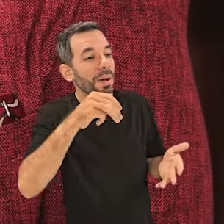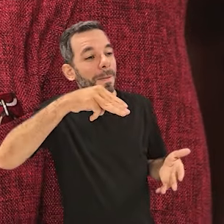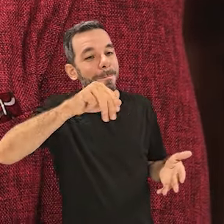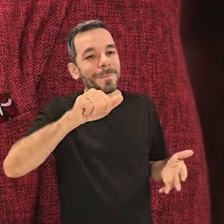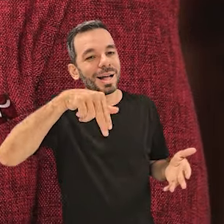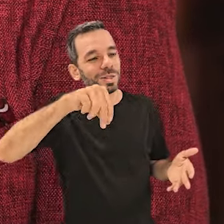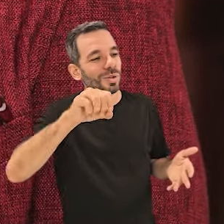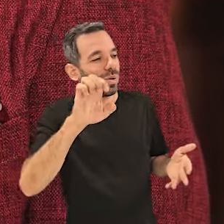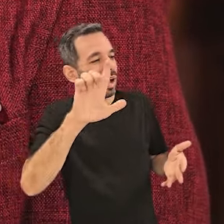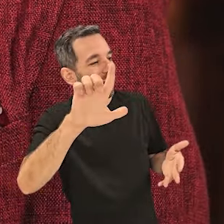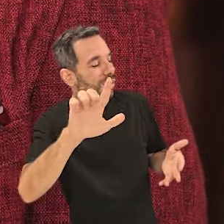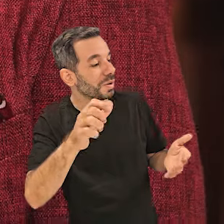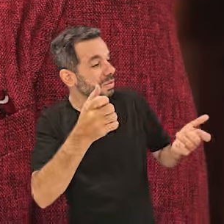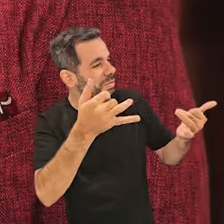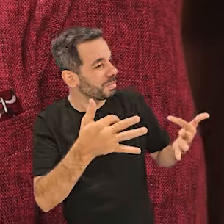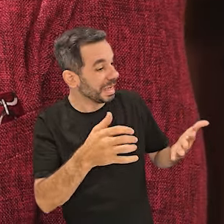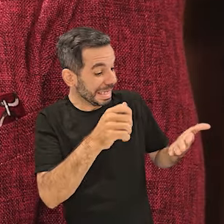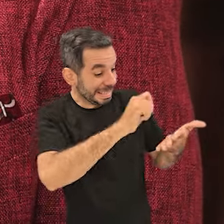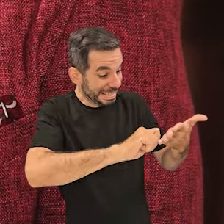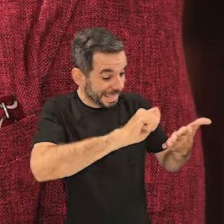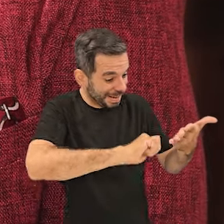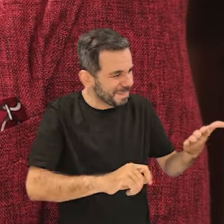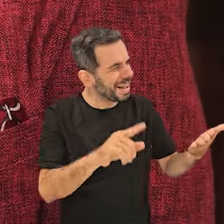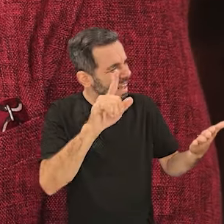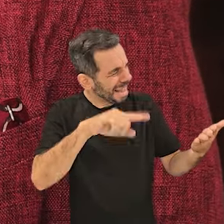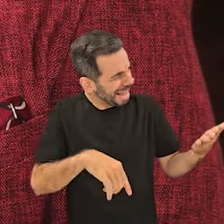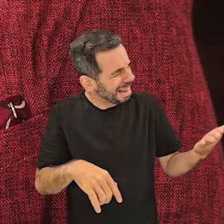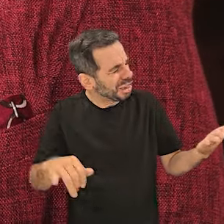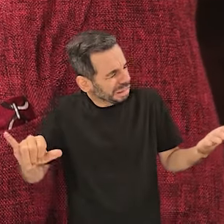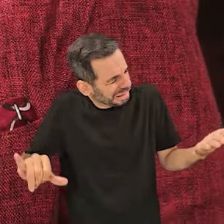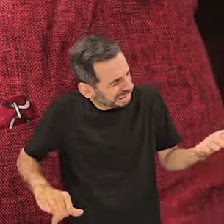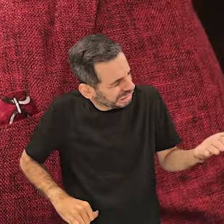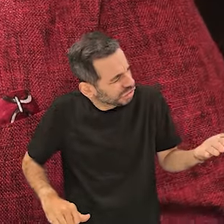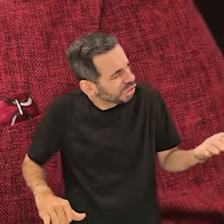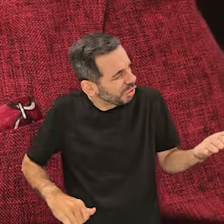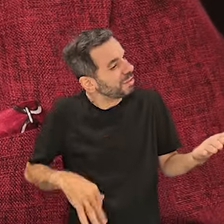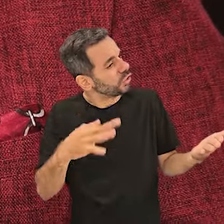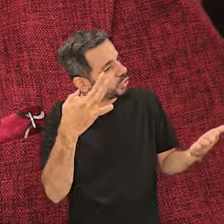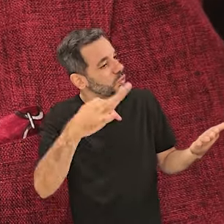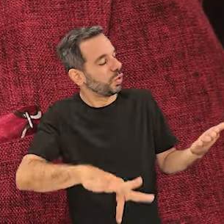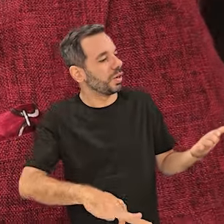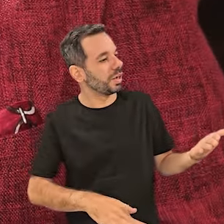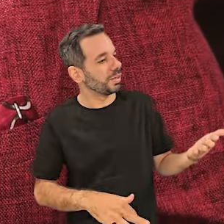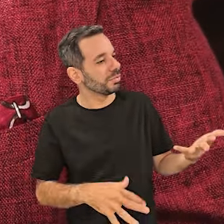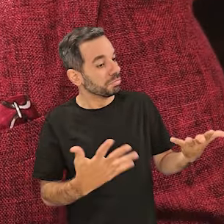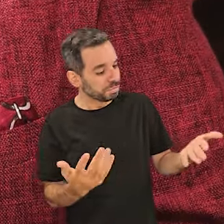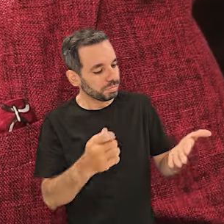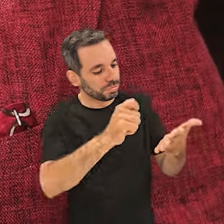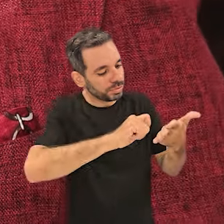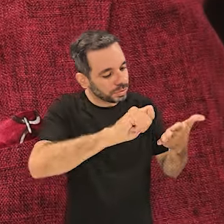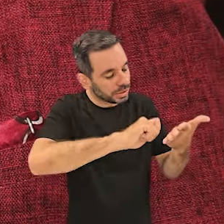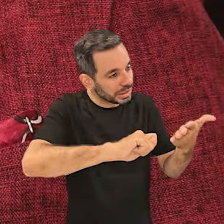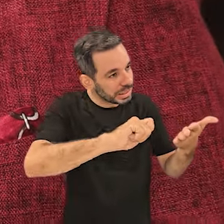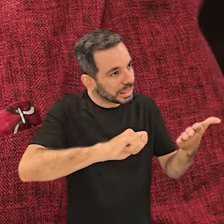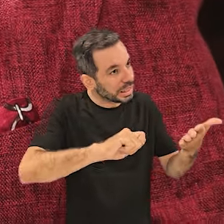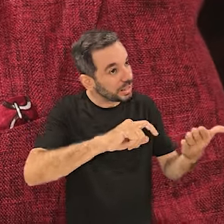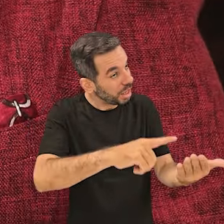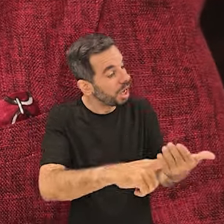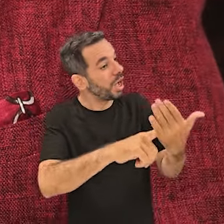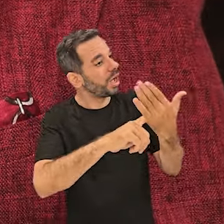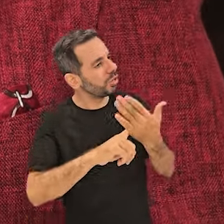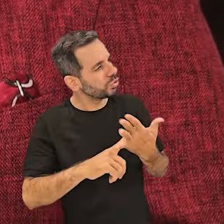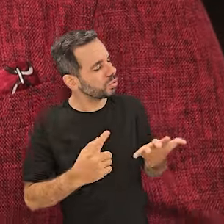de Barros, escrever é doer, é dor, né? Então, às vezes é sofrido para a pessoa, mas é uma libertação. Então, a escrita é uma catarse para